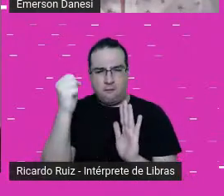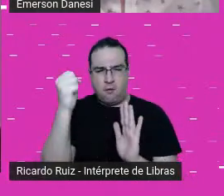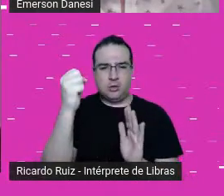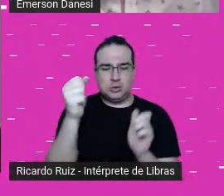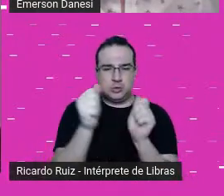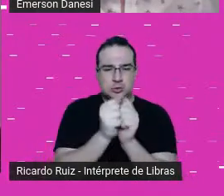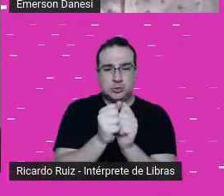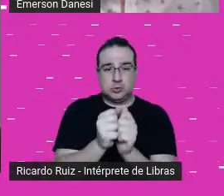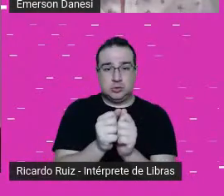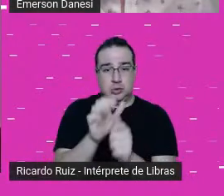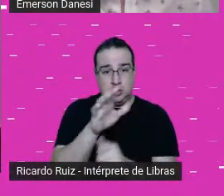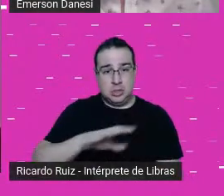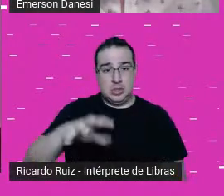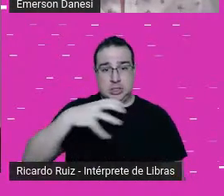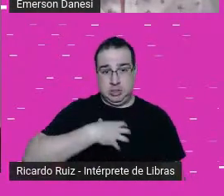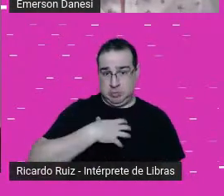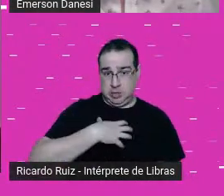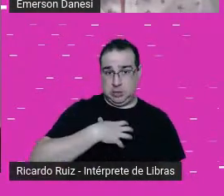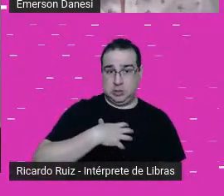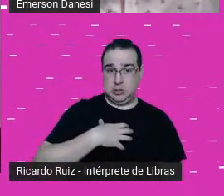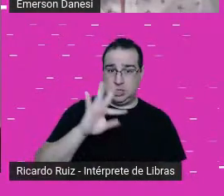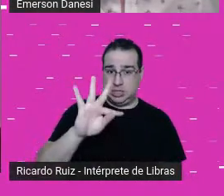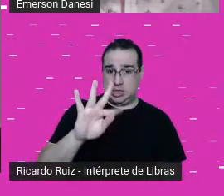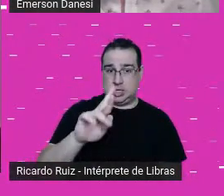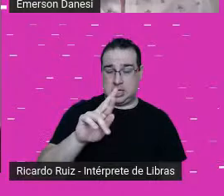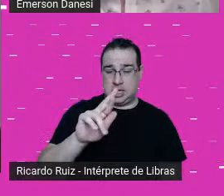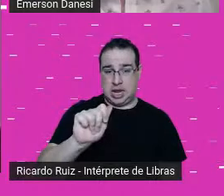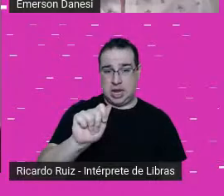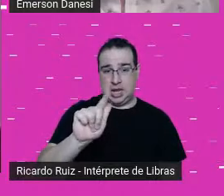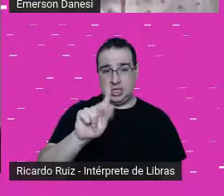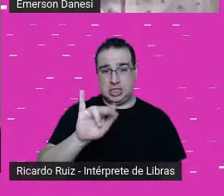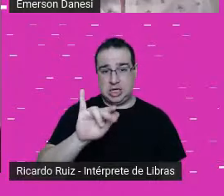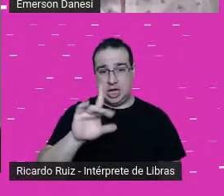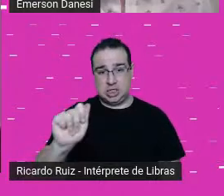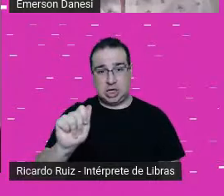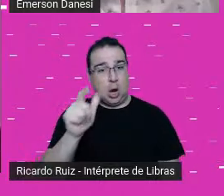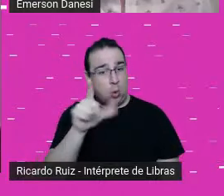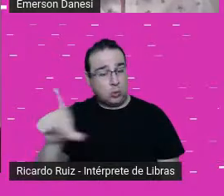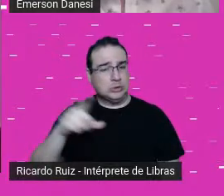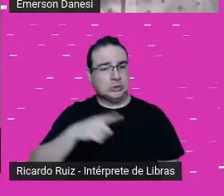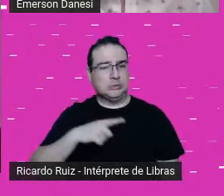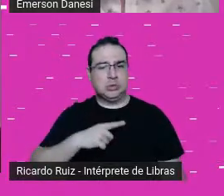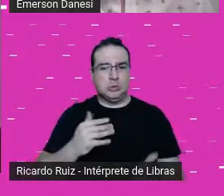tragédia. Uma outra coisa que, obviamente, começou desde o começo do ensaio era...